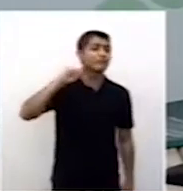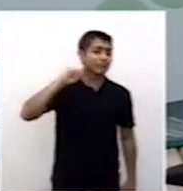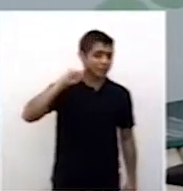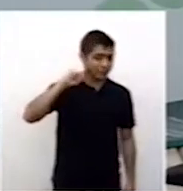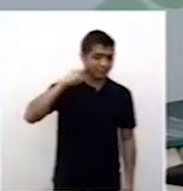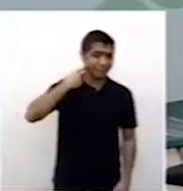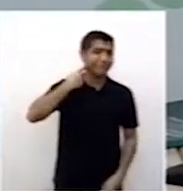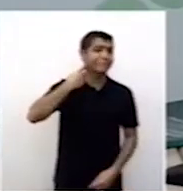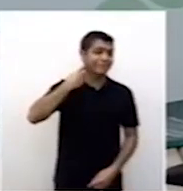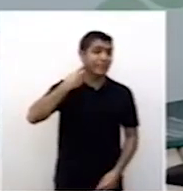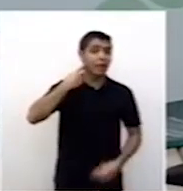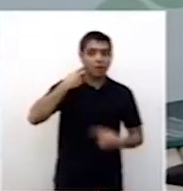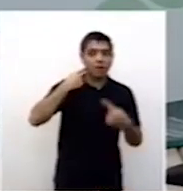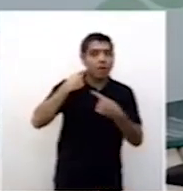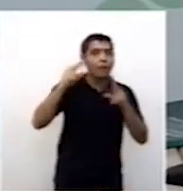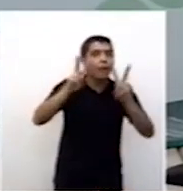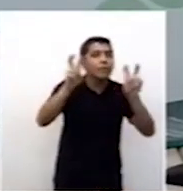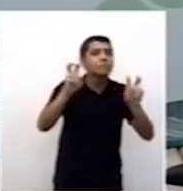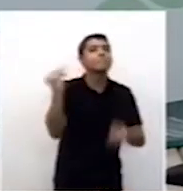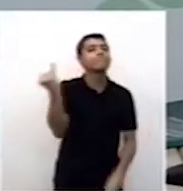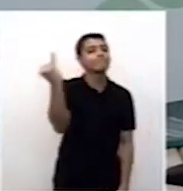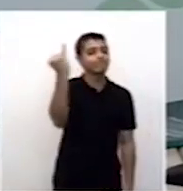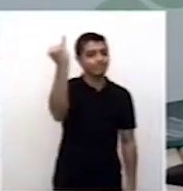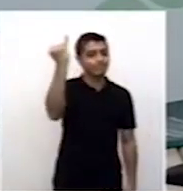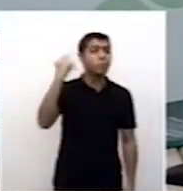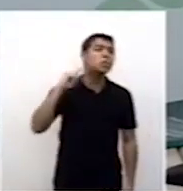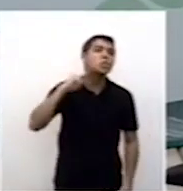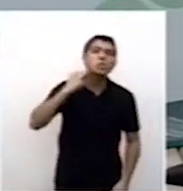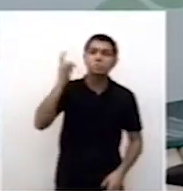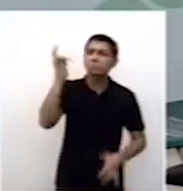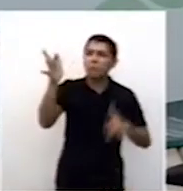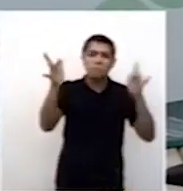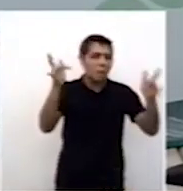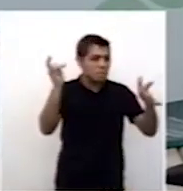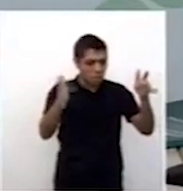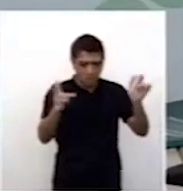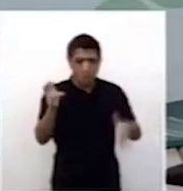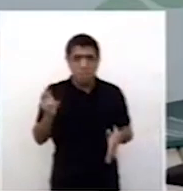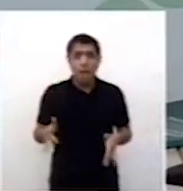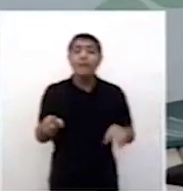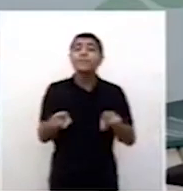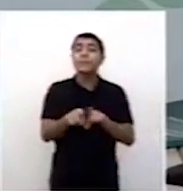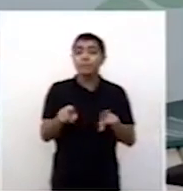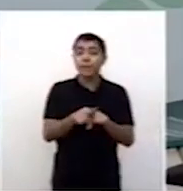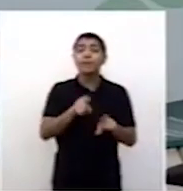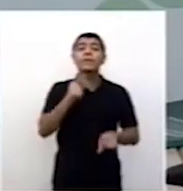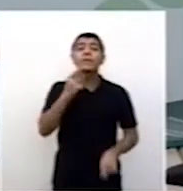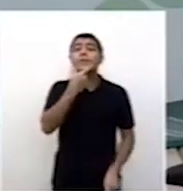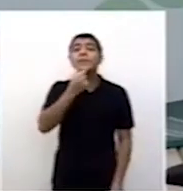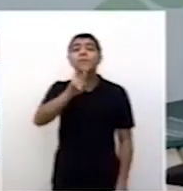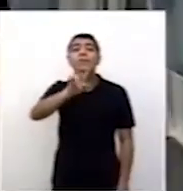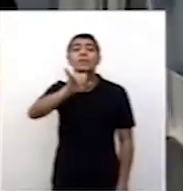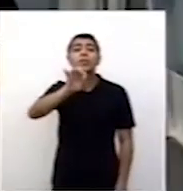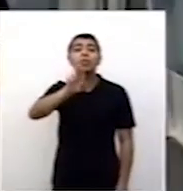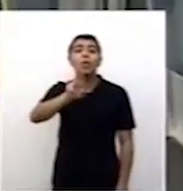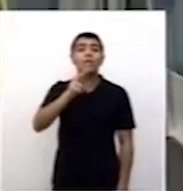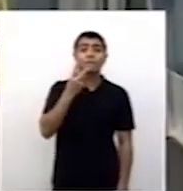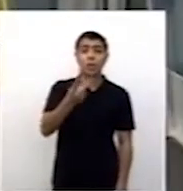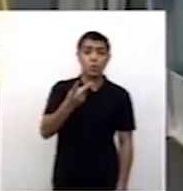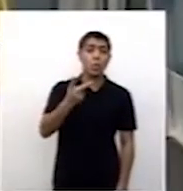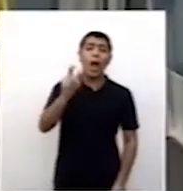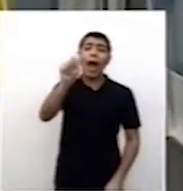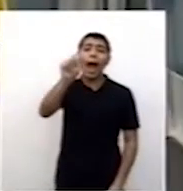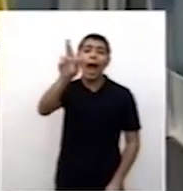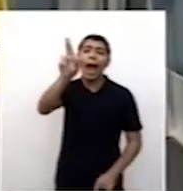muito importante, né? O Vitor também está colocando que é poluição do ar, né? Um assunto que está sendo abordado no texto. Então,